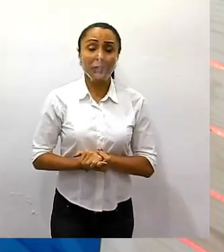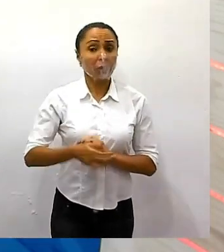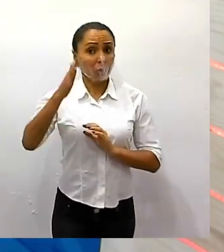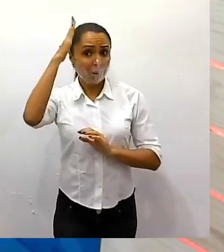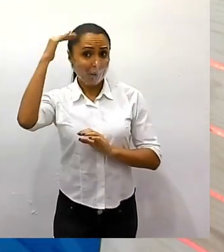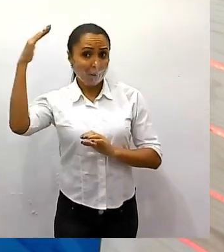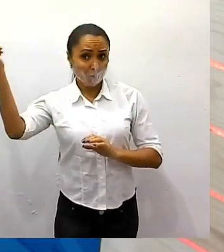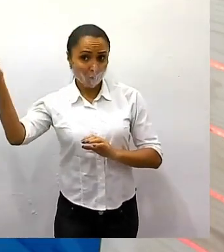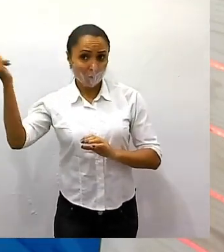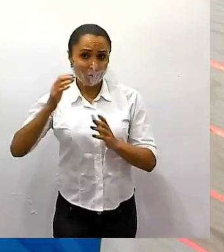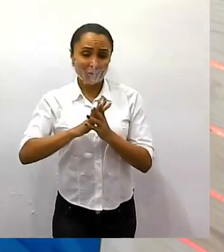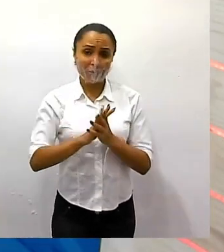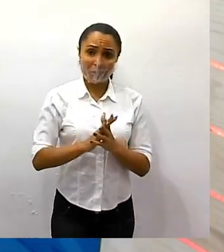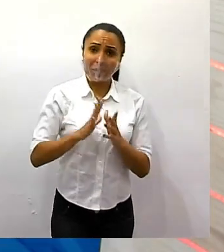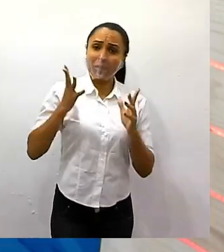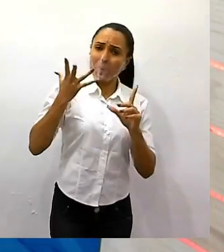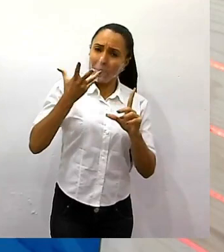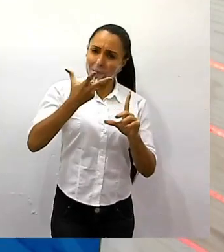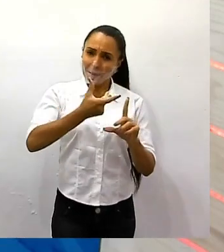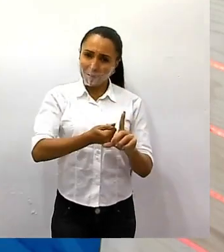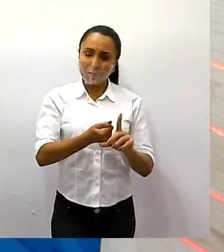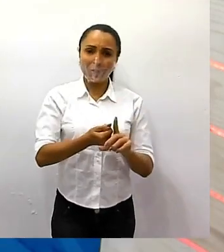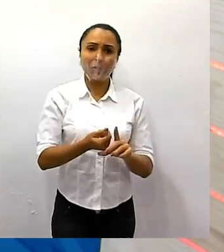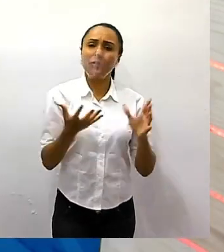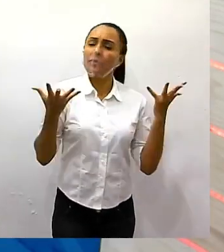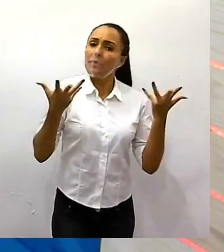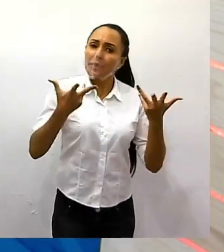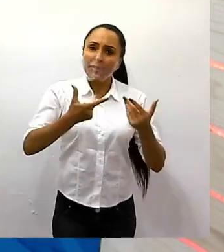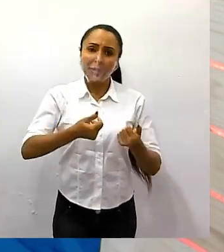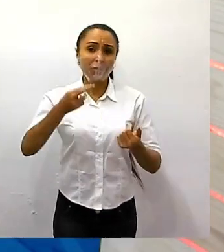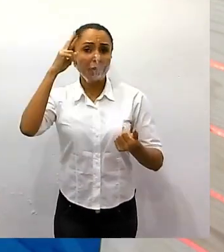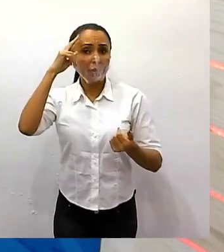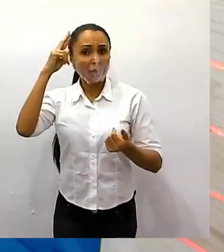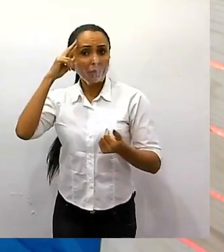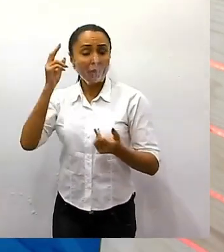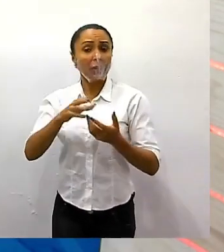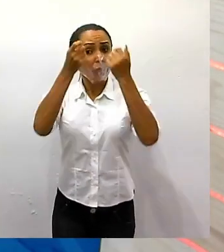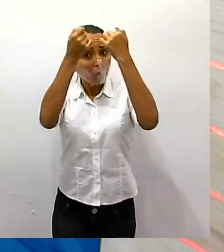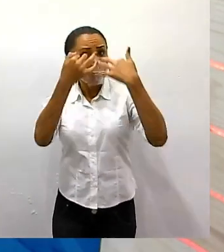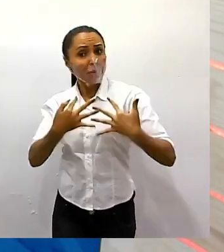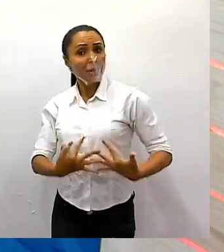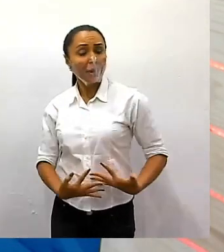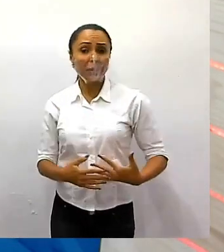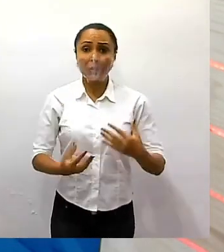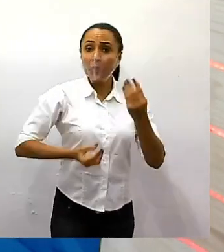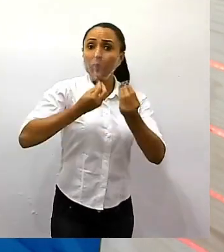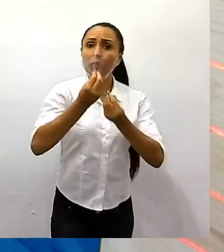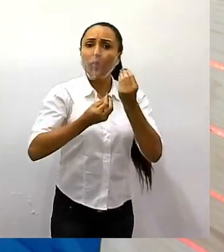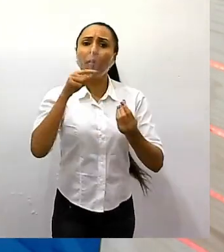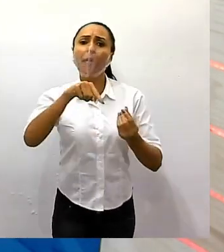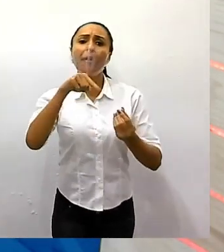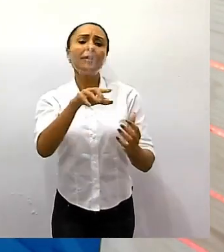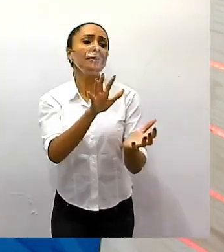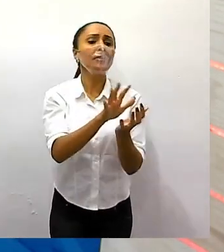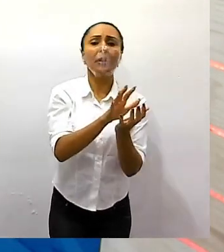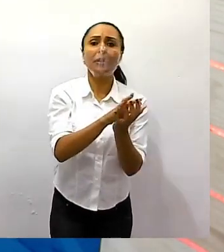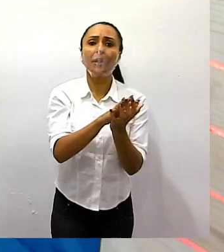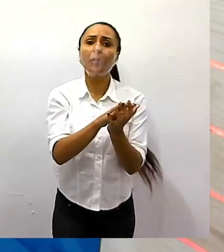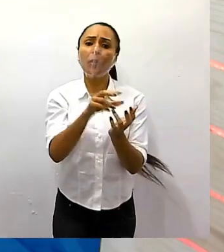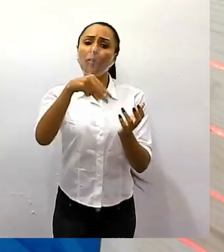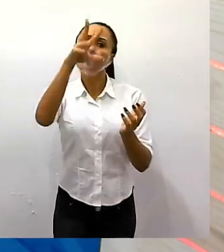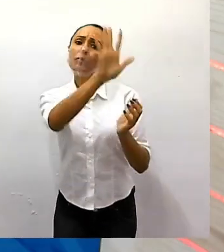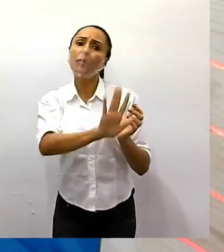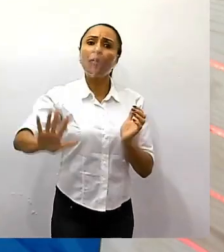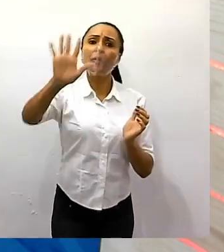atores talentosíssimos, diretores fantásticos. Então, a gente vai ver um pouco de como aqui em Pernambuco, como aqui no